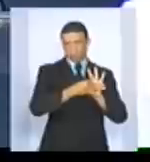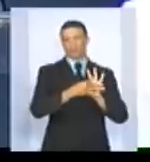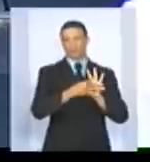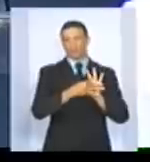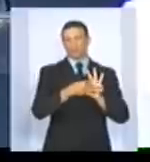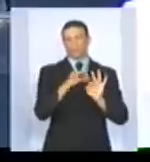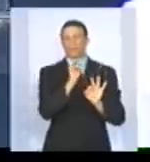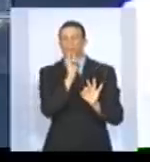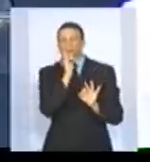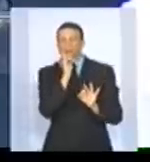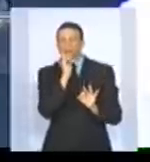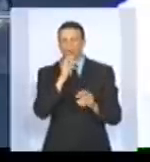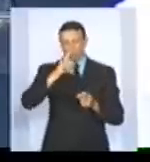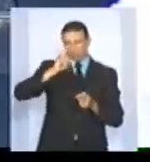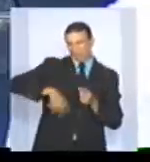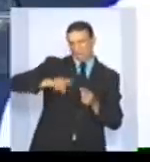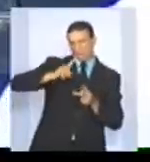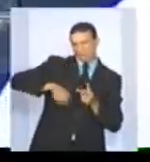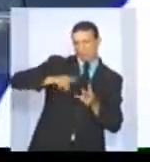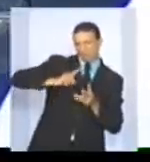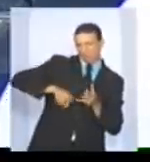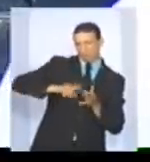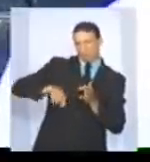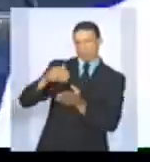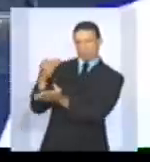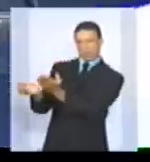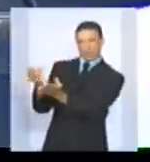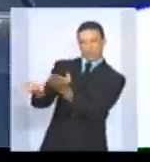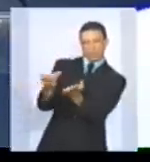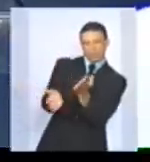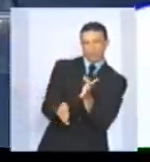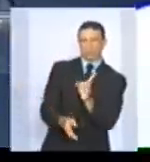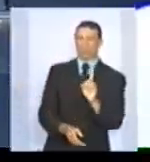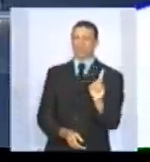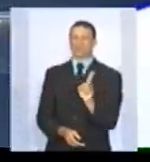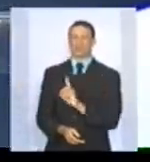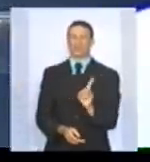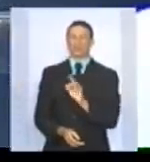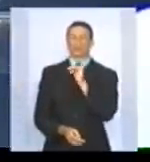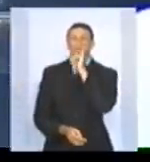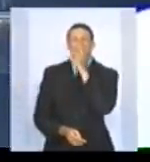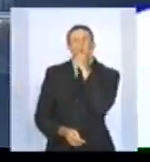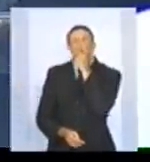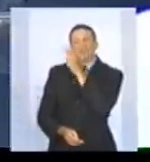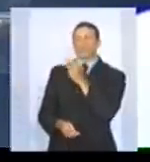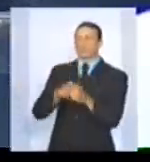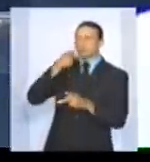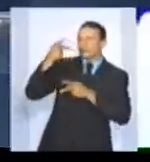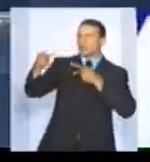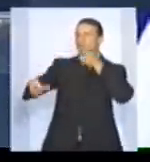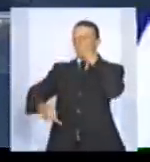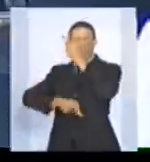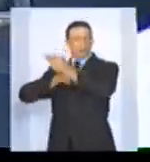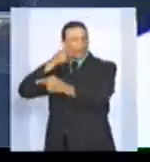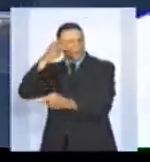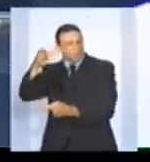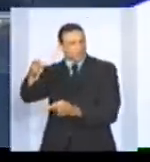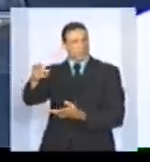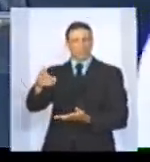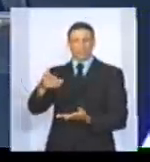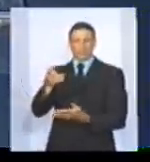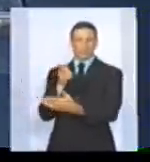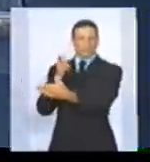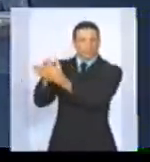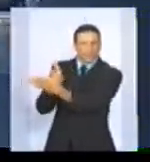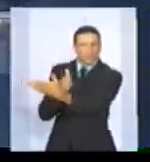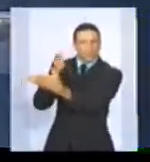qualquer restrição para o setor. Excelência, essas ameaças fazem com que as empresas deixem de vender pacotes ou assinaturas, vindo a gerar